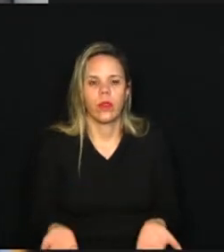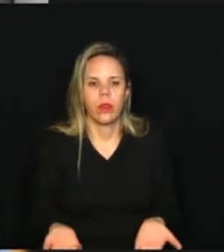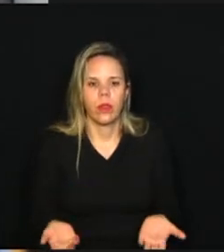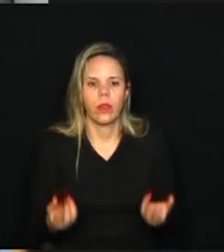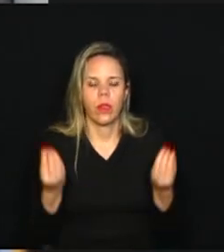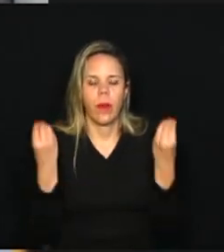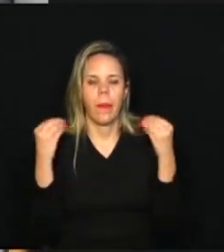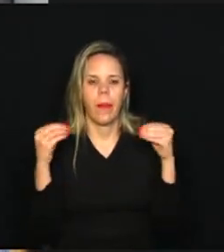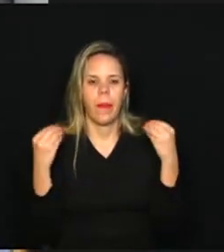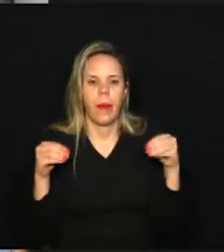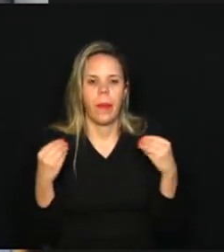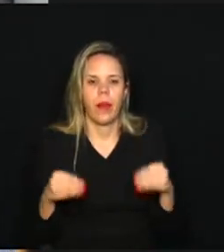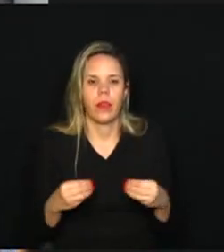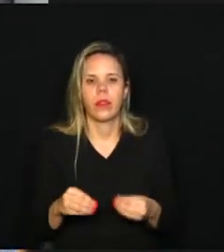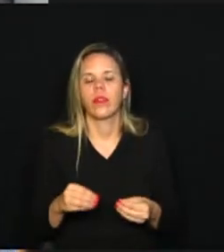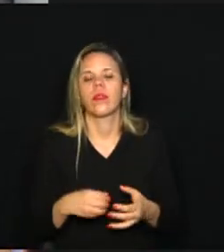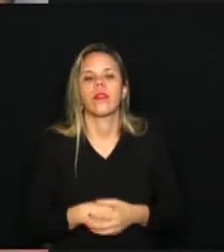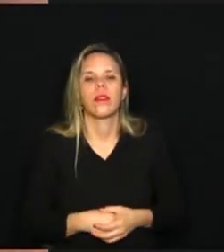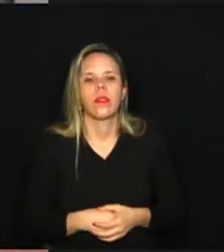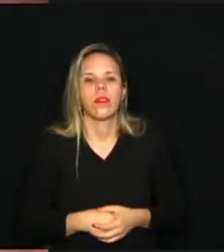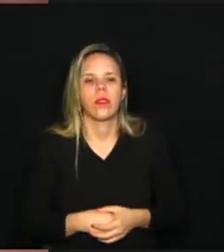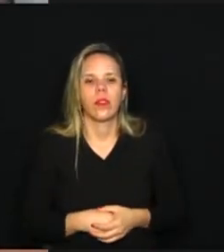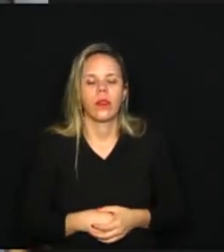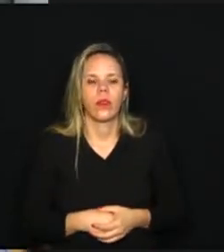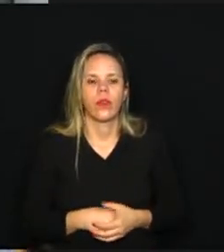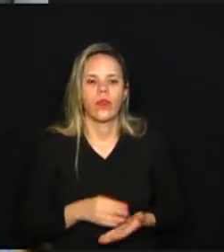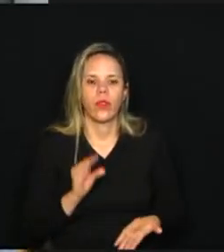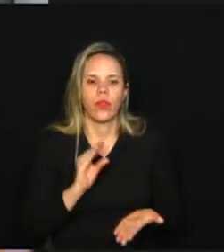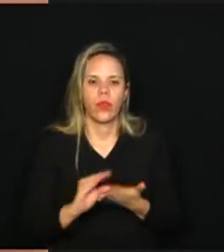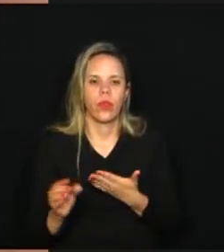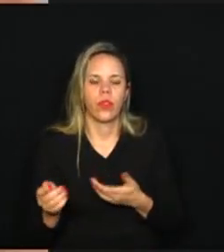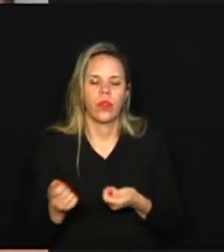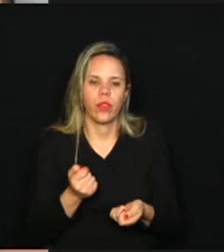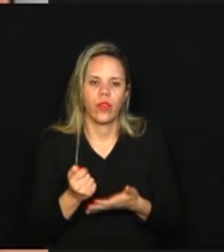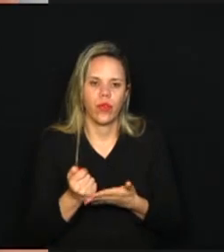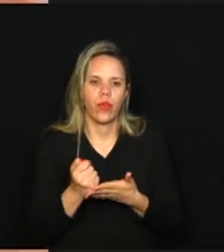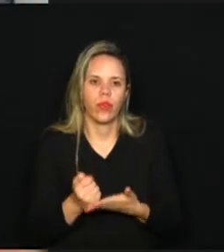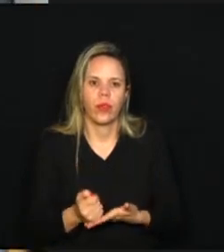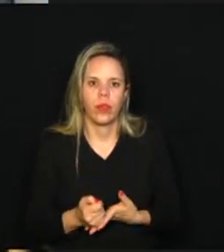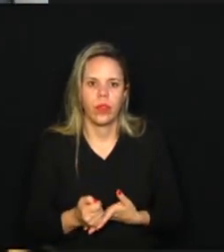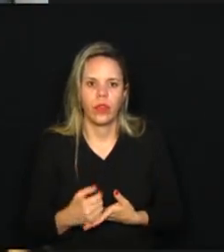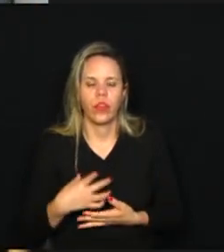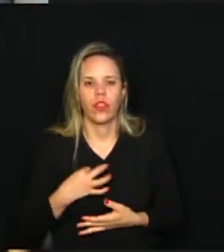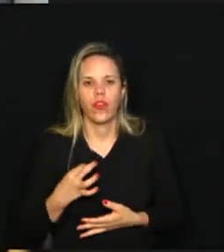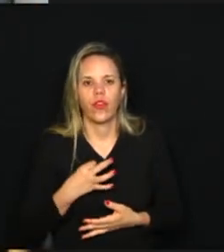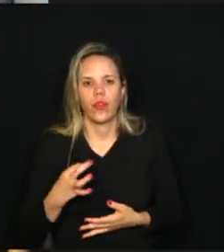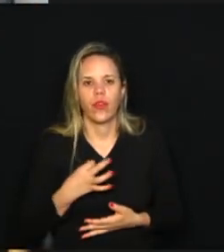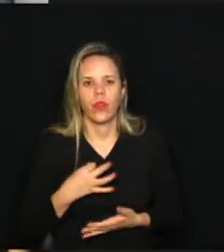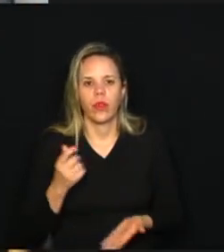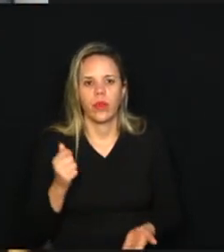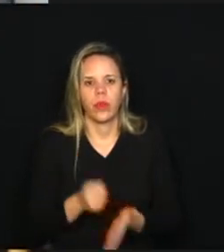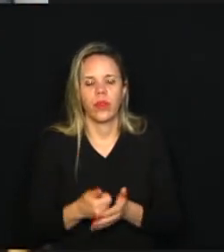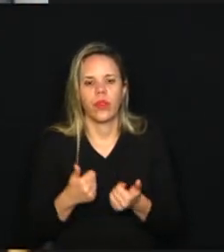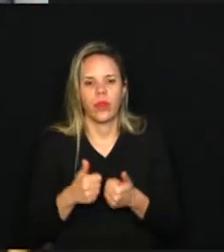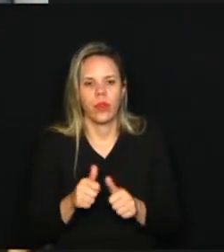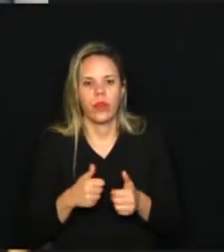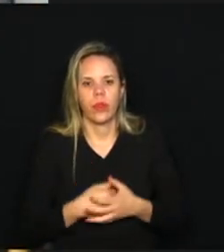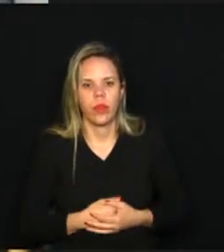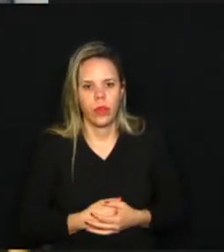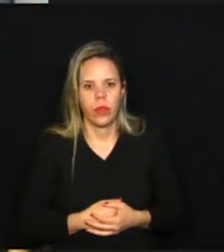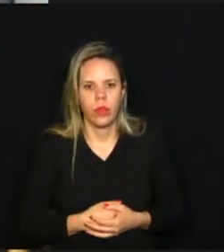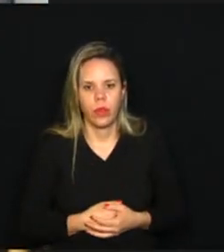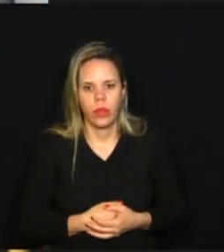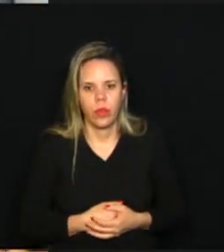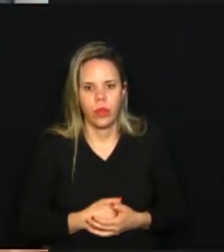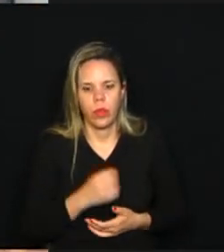colocou algum recurso para a gente conseguir também manejar isso, né? Porque o voluntário acaba pagando o próprio transporte.